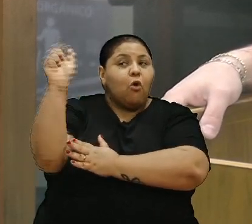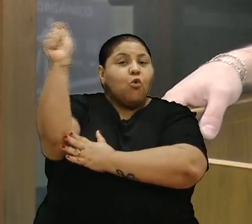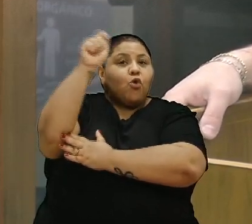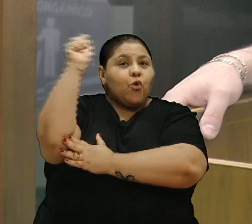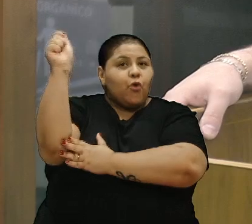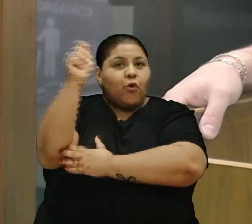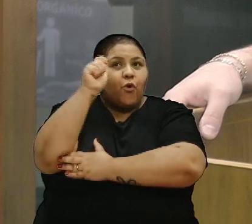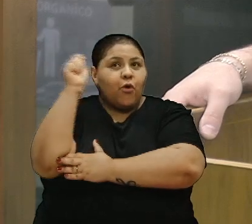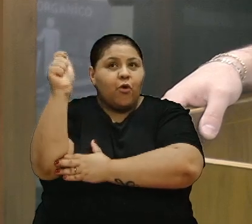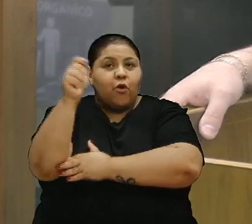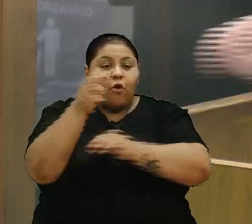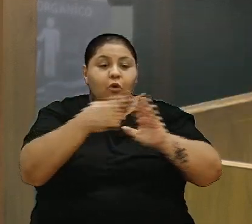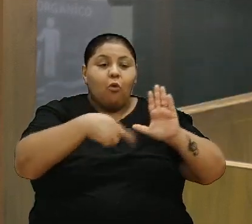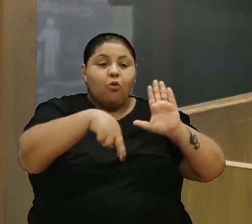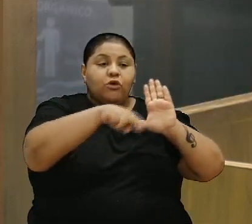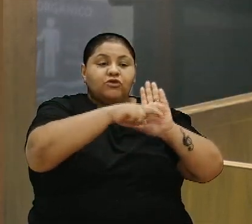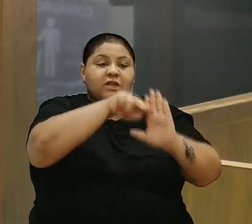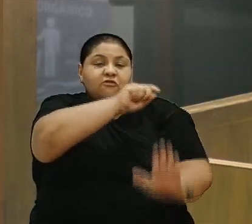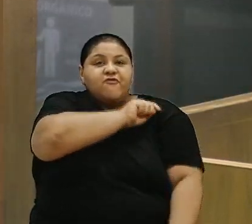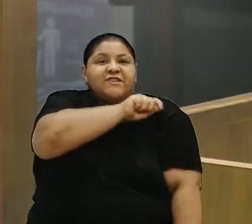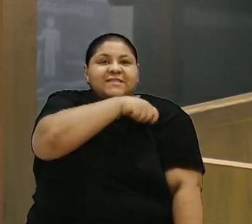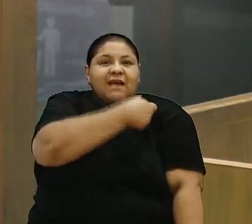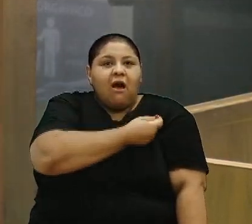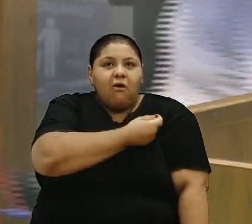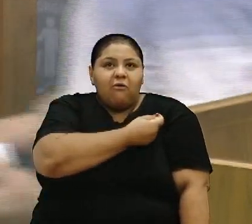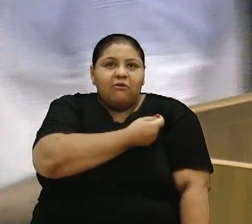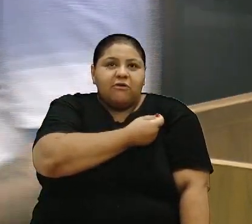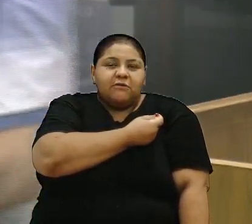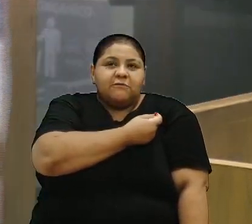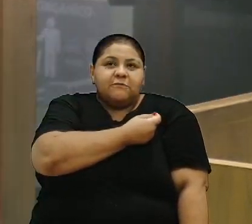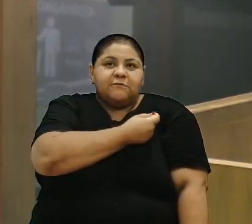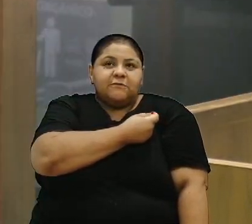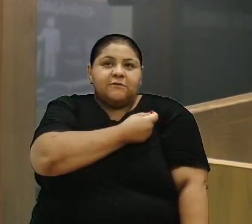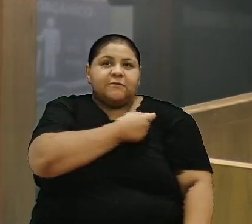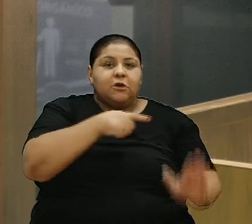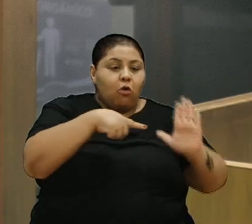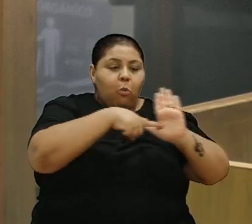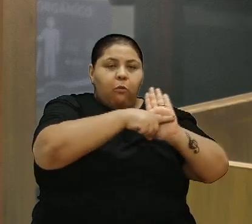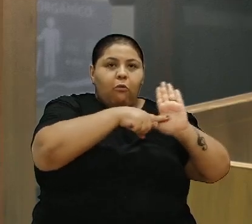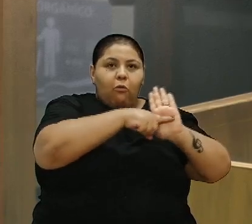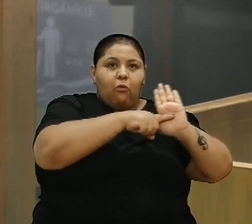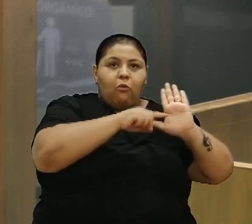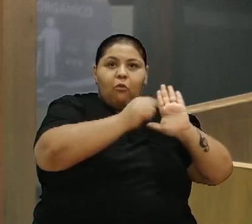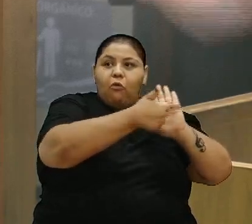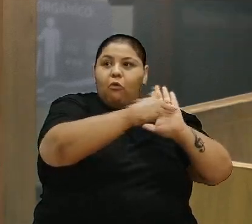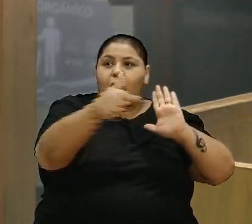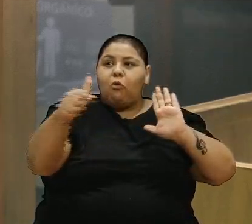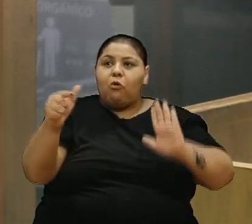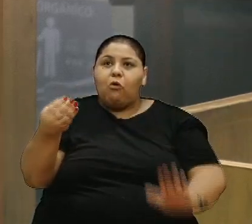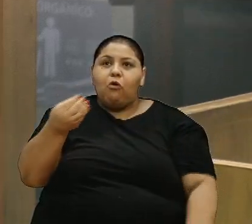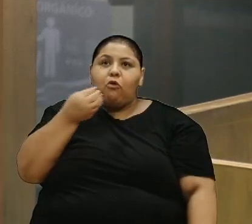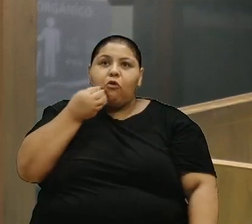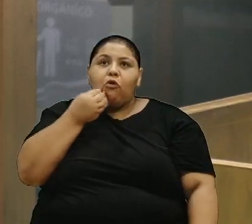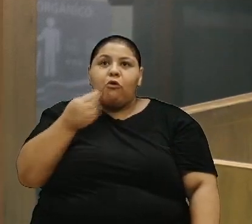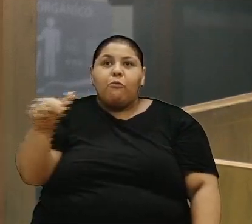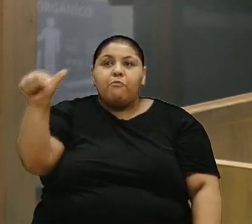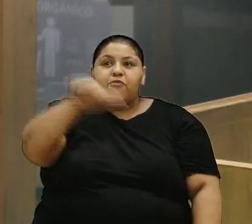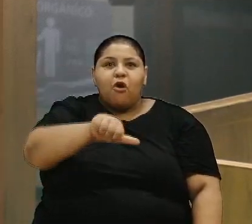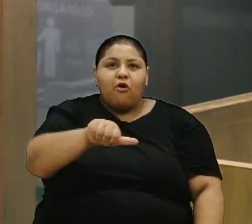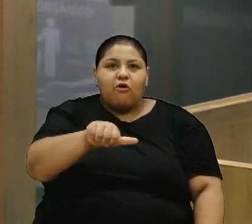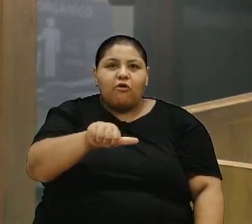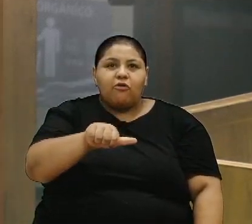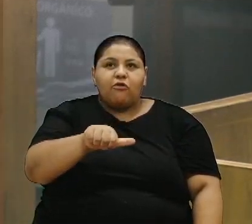Sul, o resultado fiscal seria negativo em muitas outras oportunidades, e pior do que já está